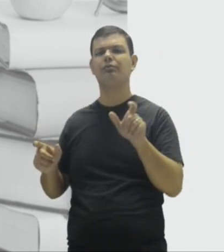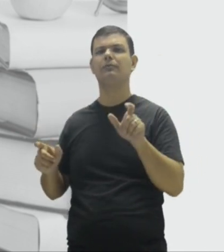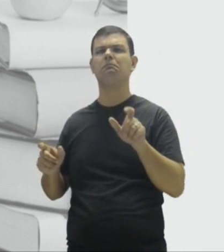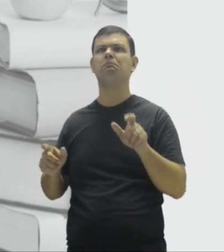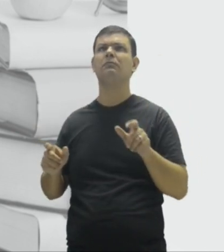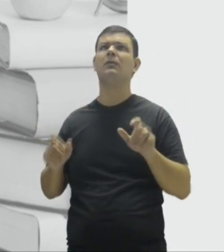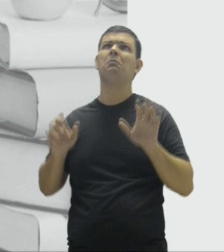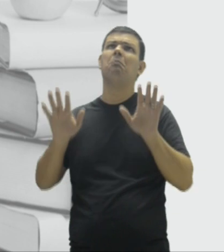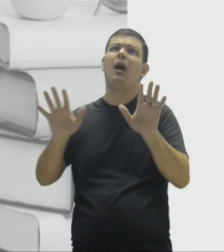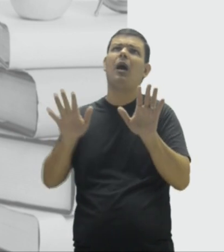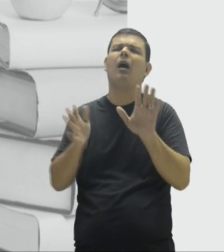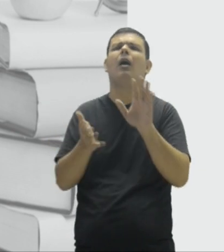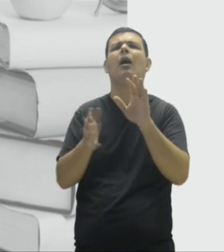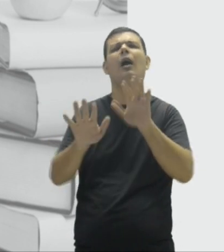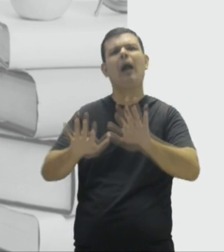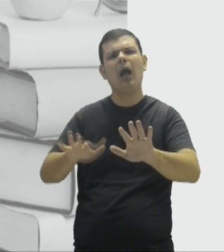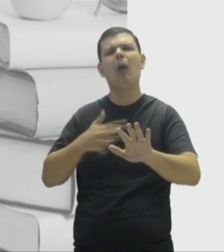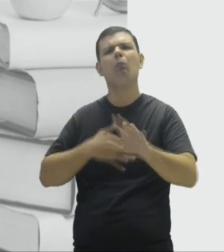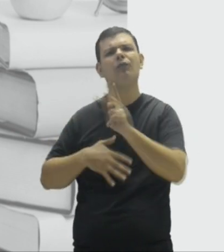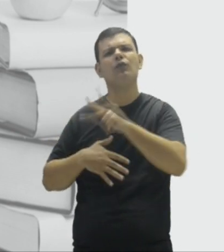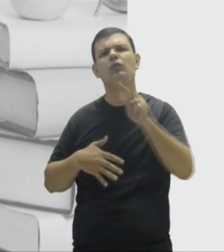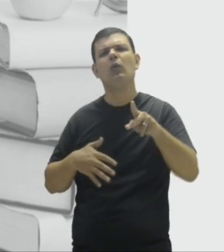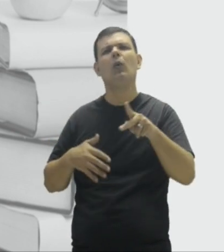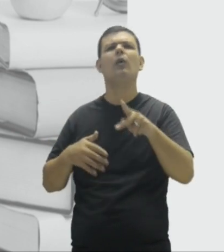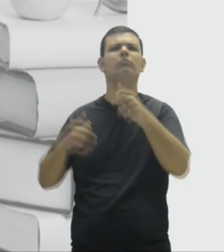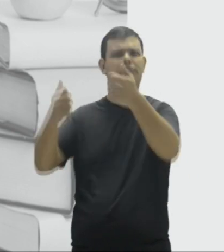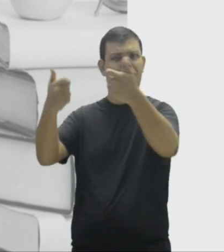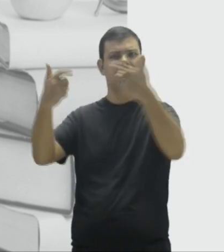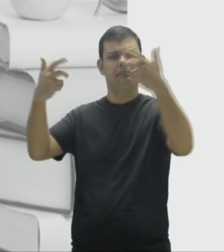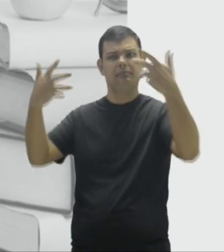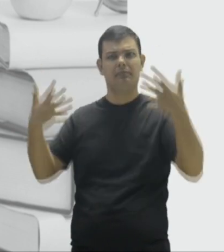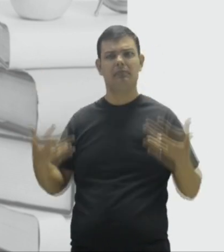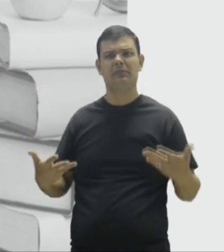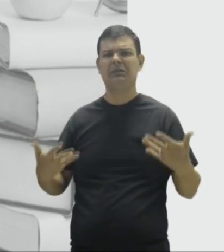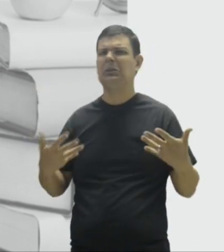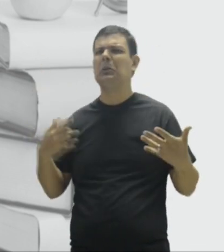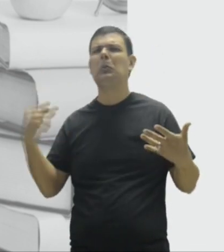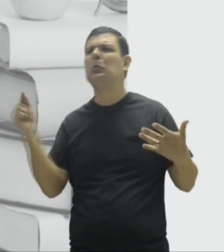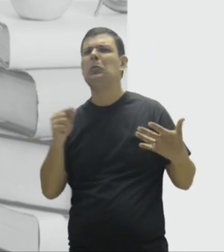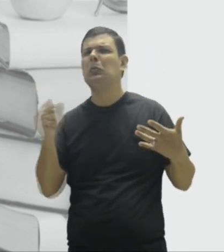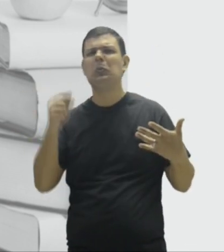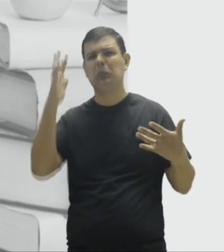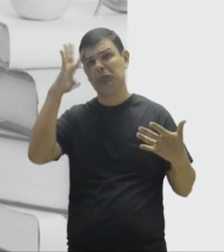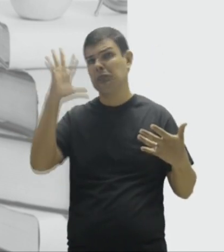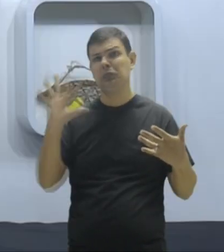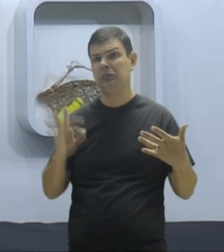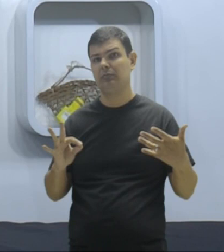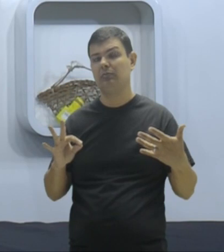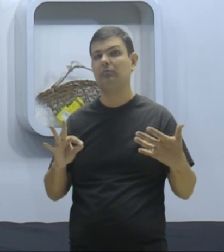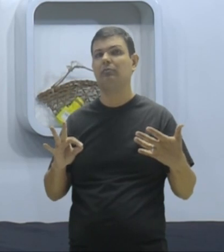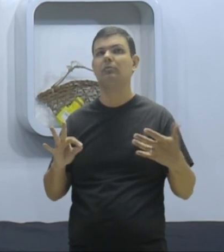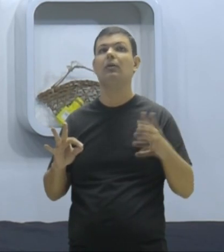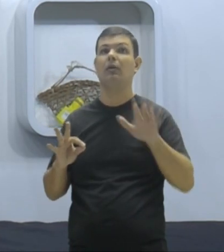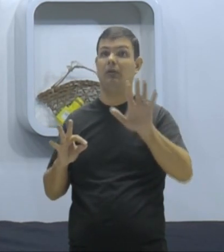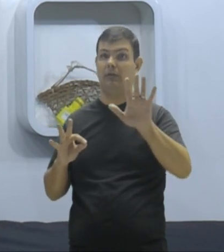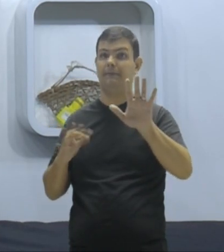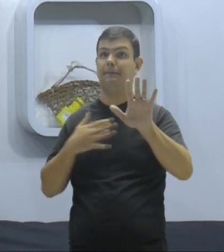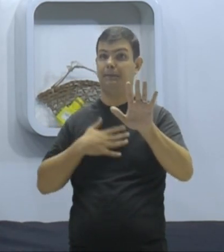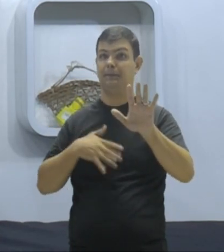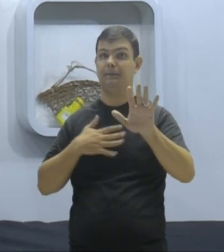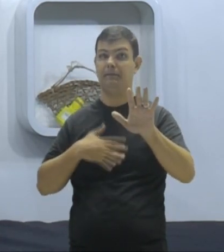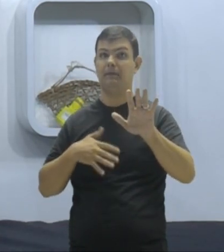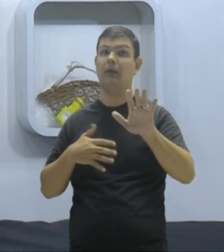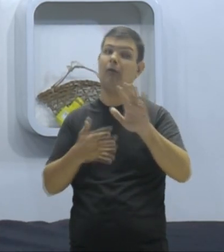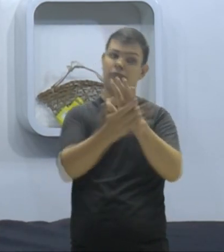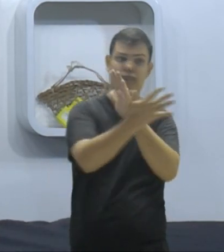é diversidade, mas diversidade étnica eu não conheço. Para você que não conhece essa palavra, que para